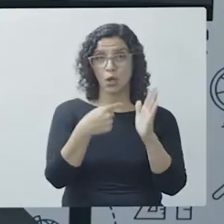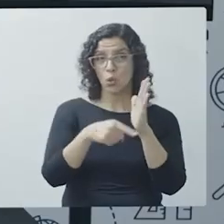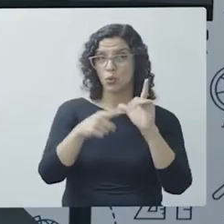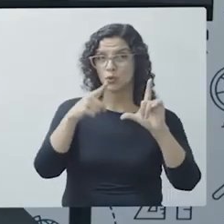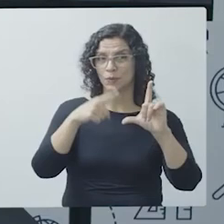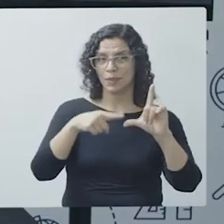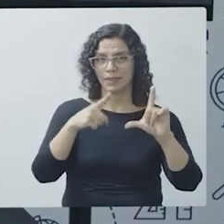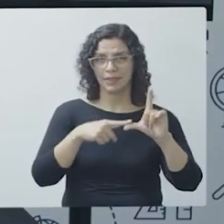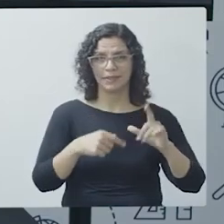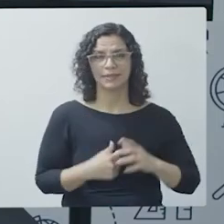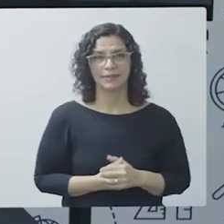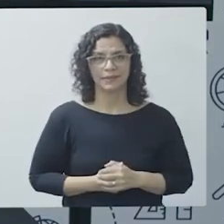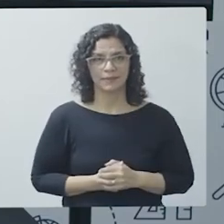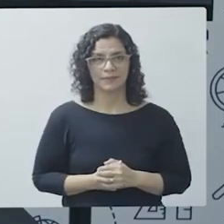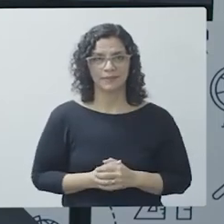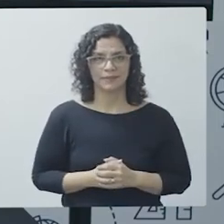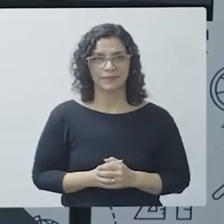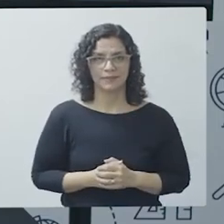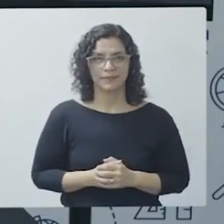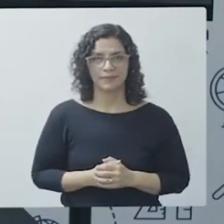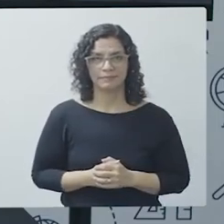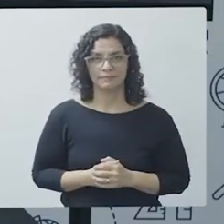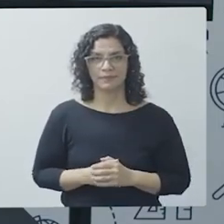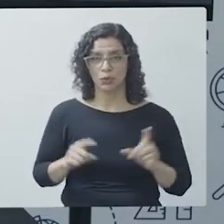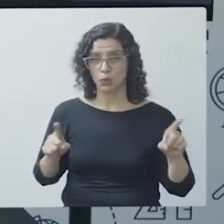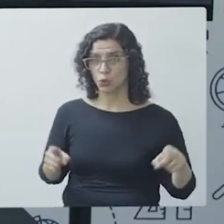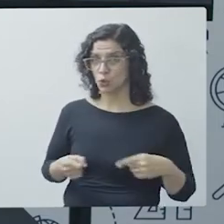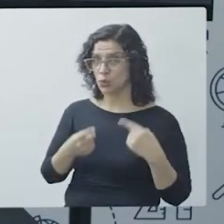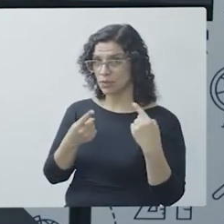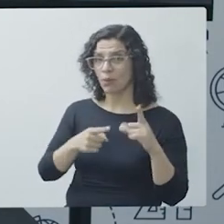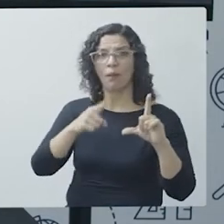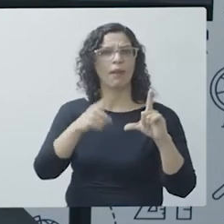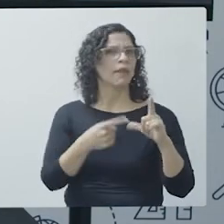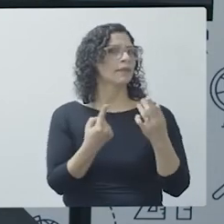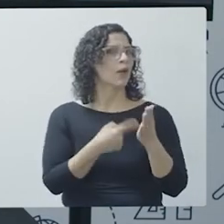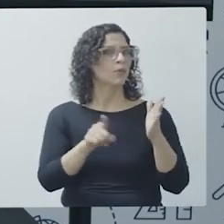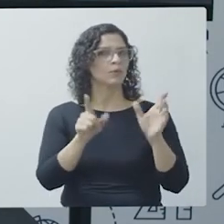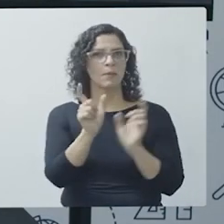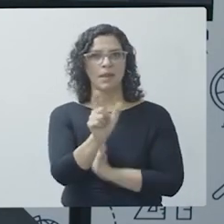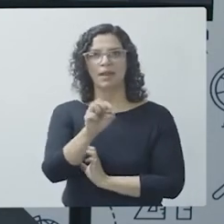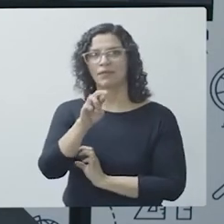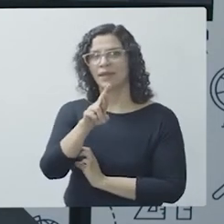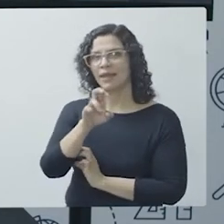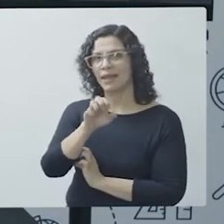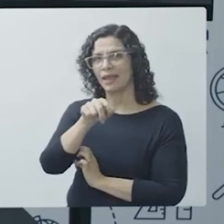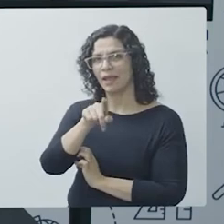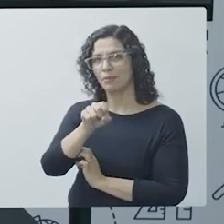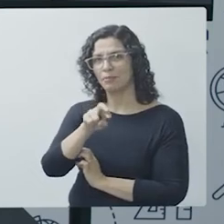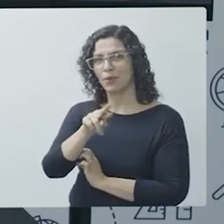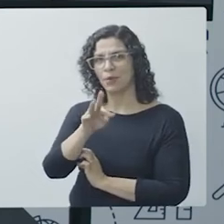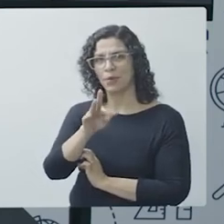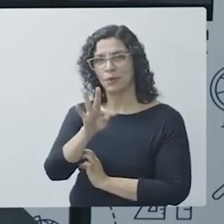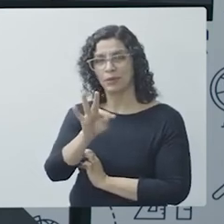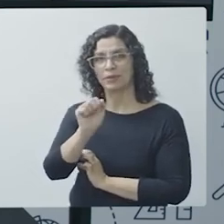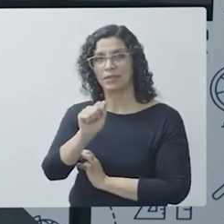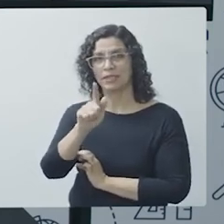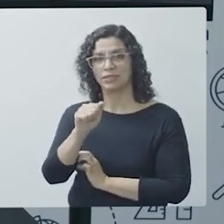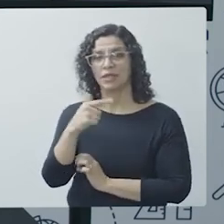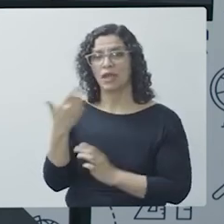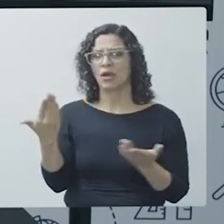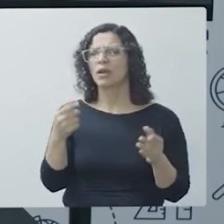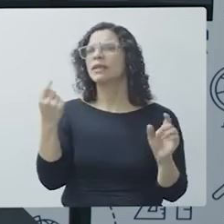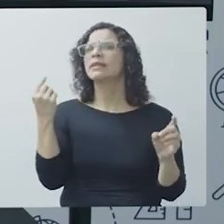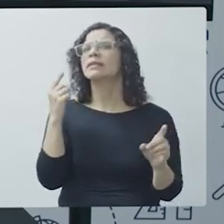da última. Último desafio da última letra da palavra reportagem, que